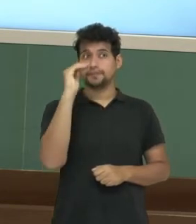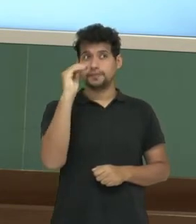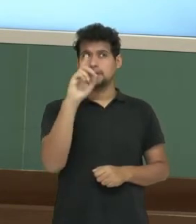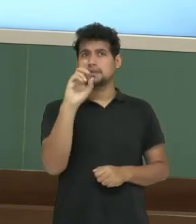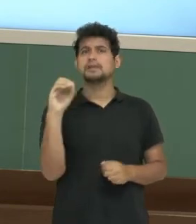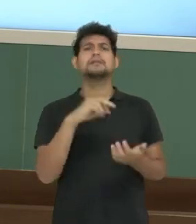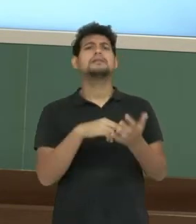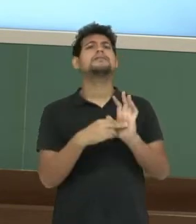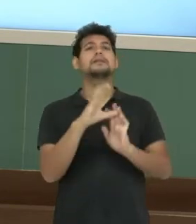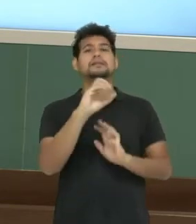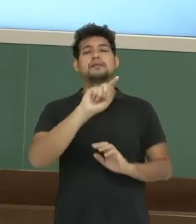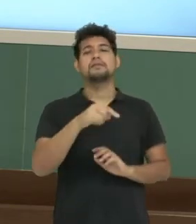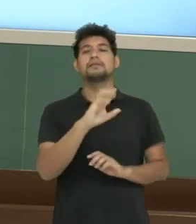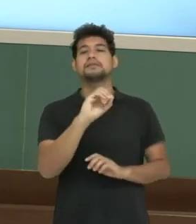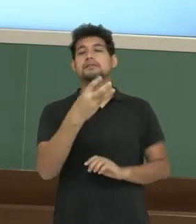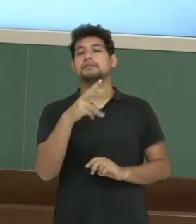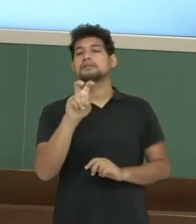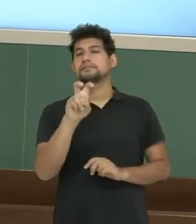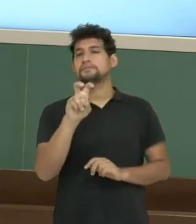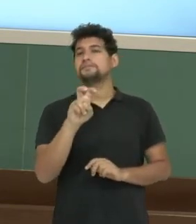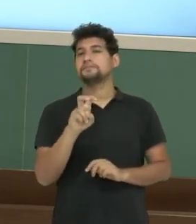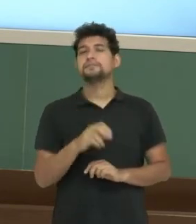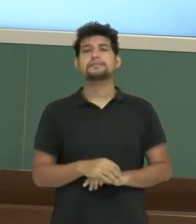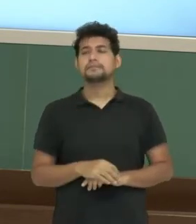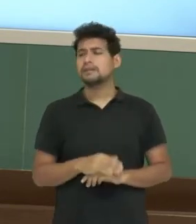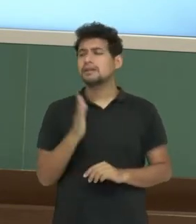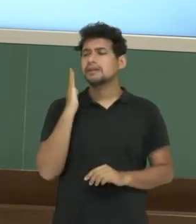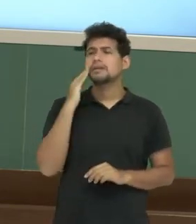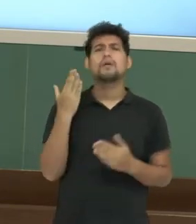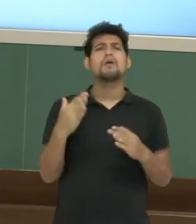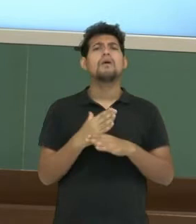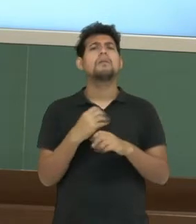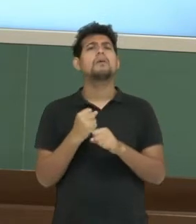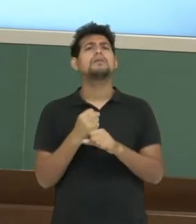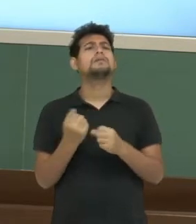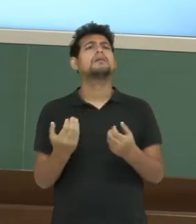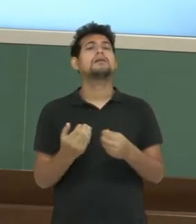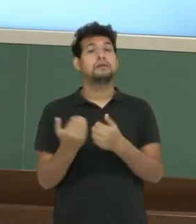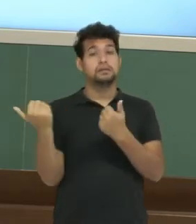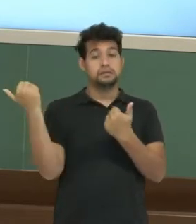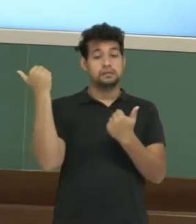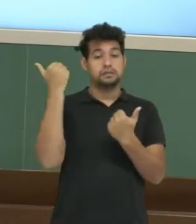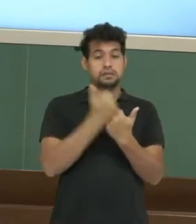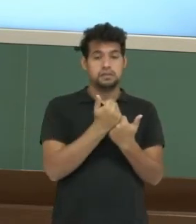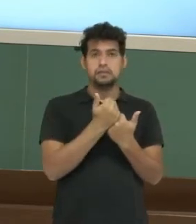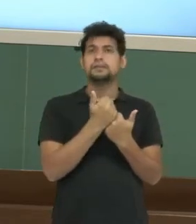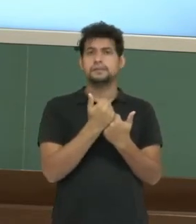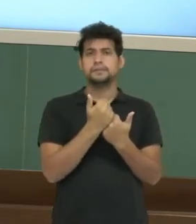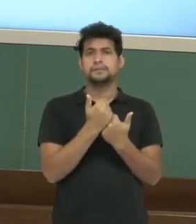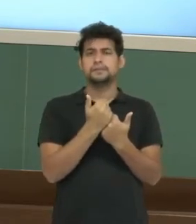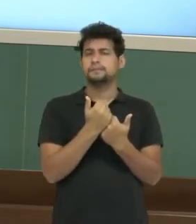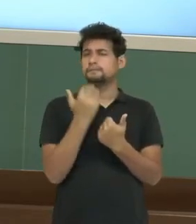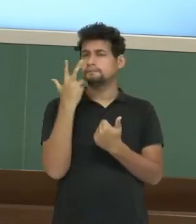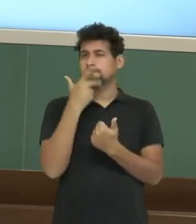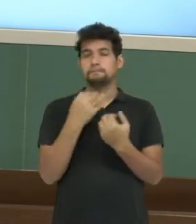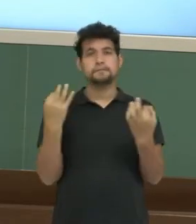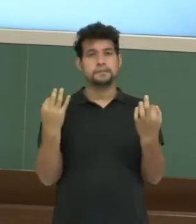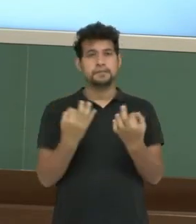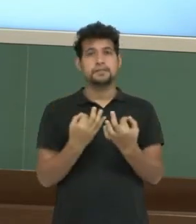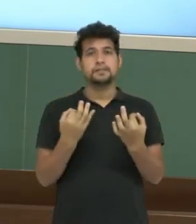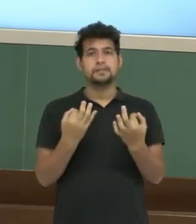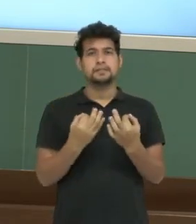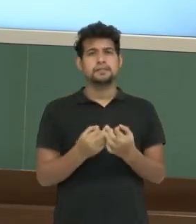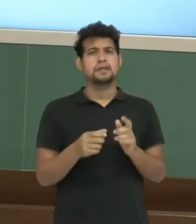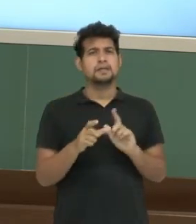dá 0,035. Ele quer saber o montante. Substitui na formulinha lá, ó, bem bonitinho. Tira a